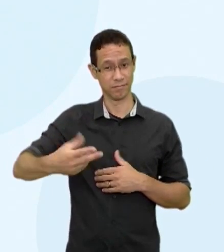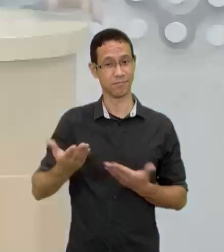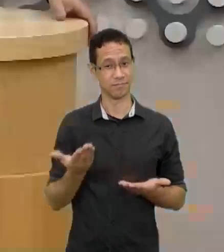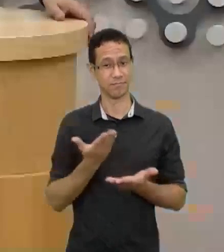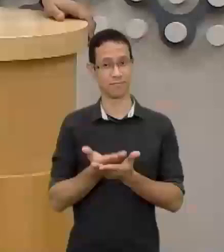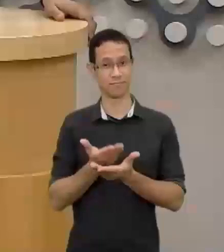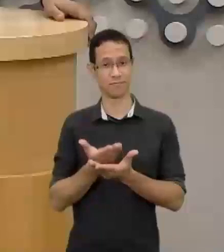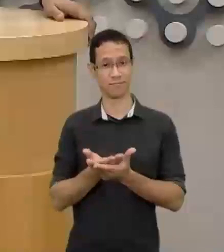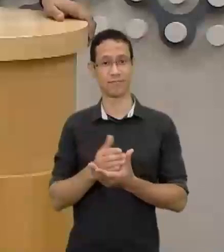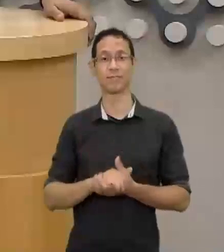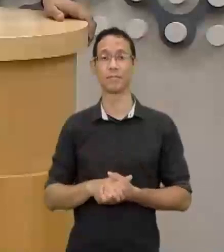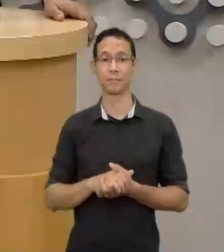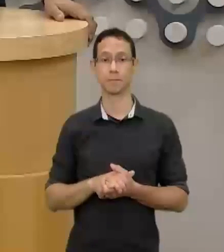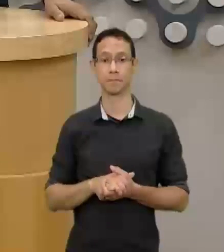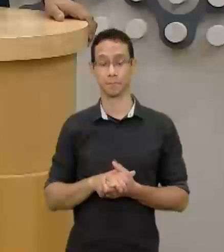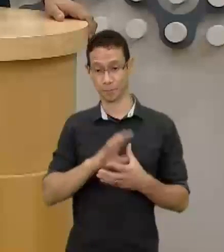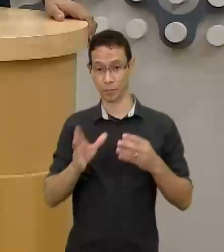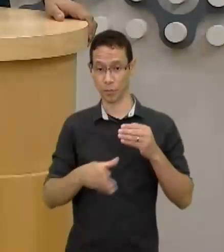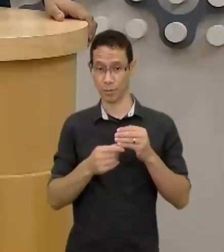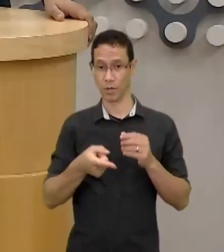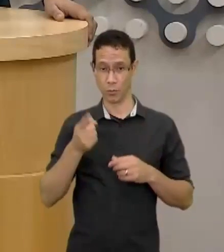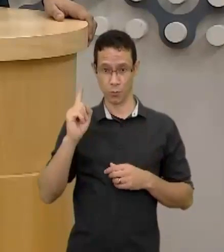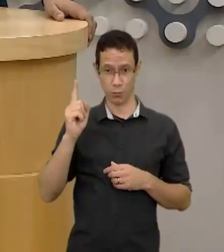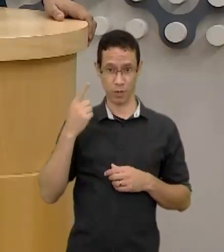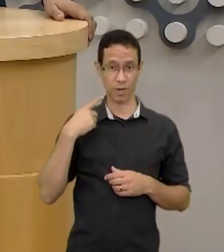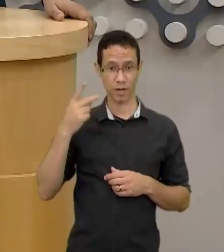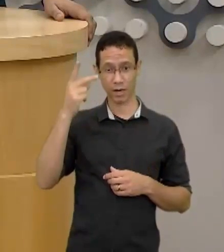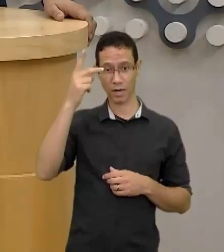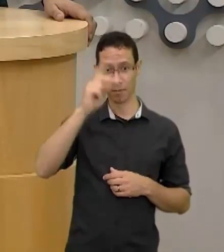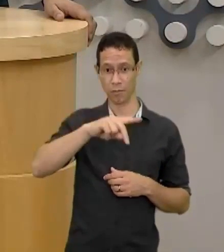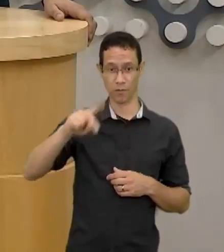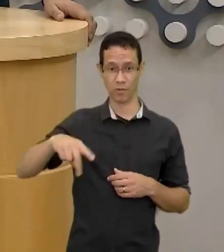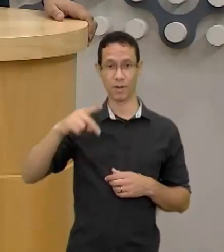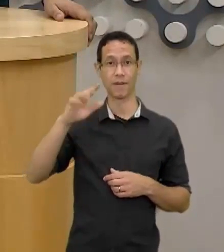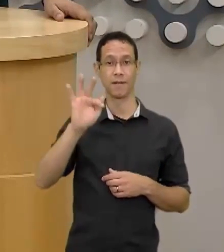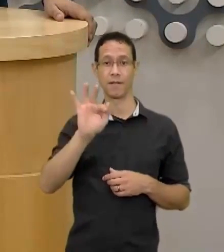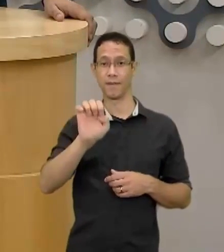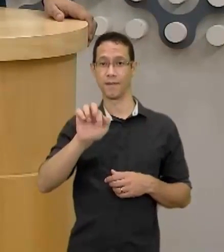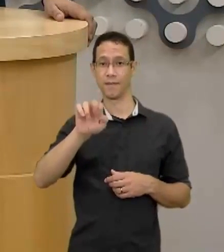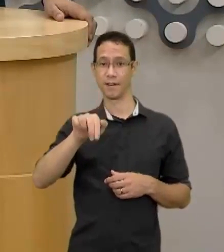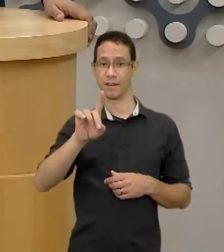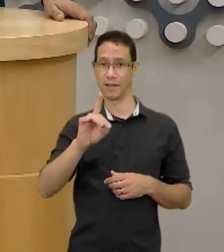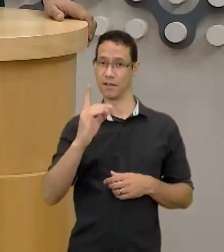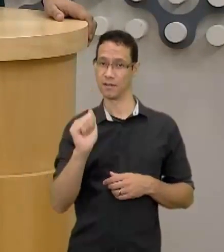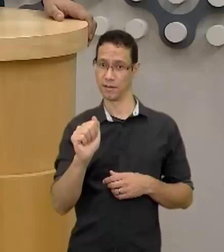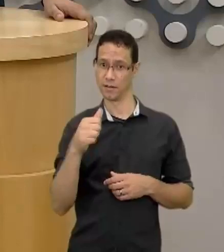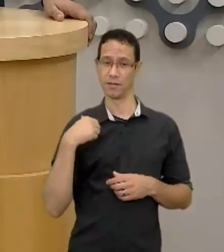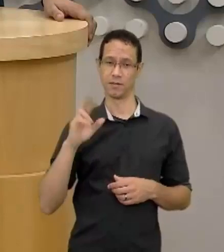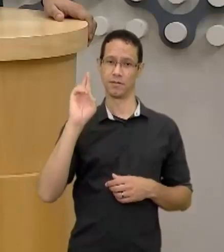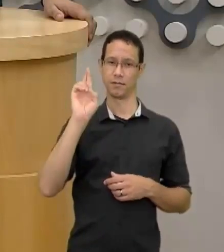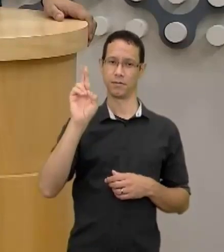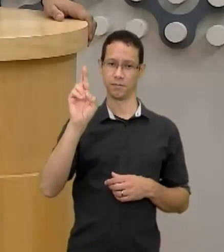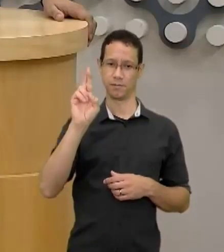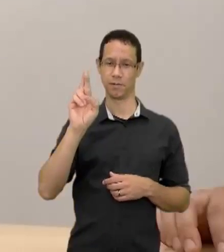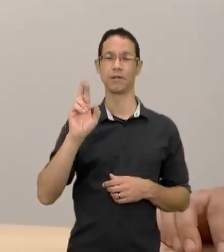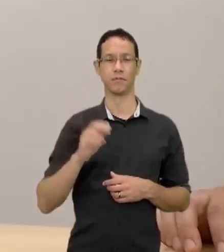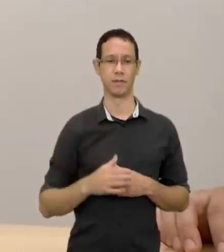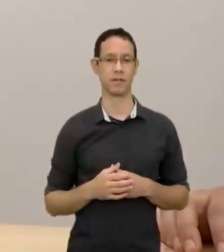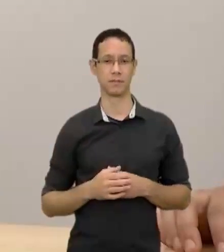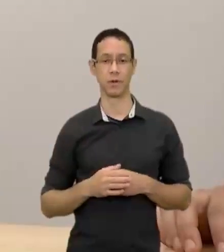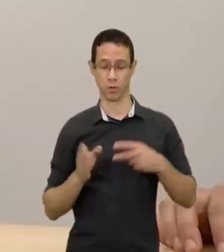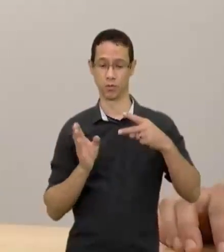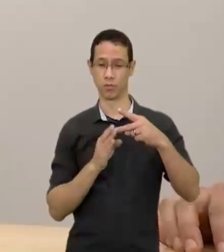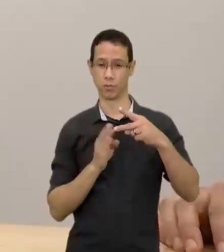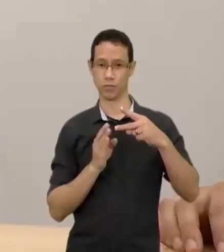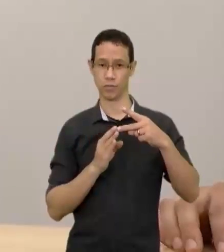falar. No componente 1, é a professora Fernanda que está à frente deste componente. No